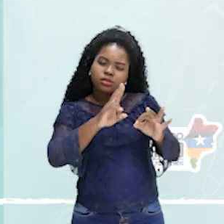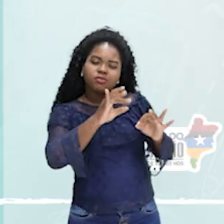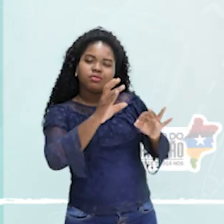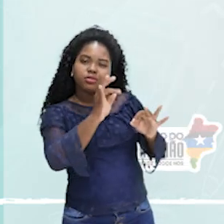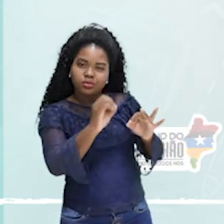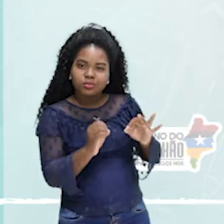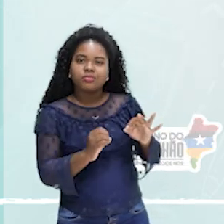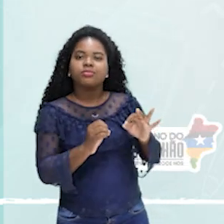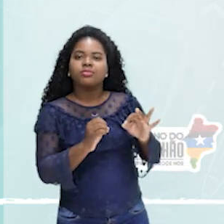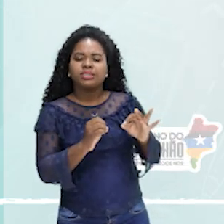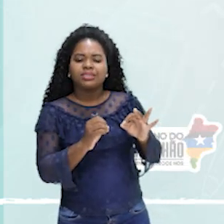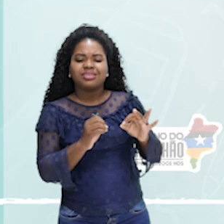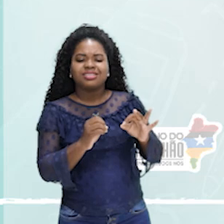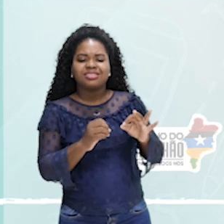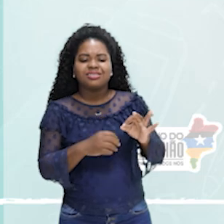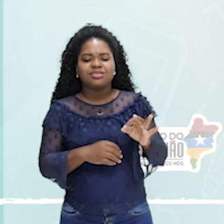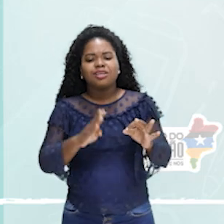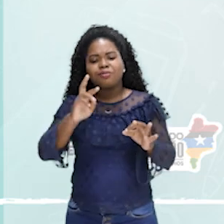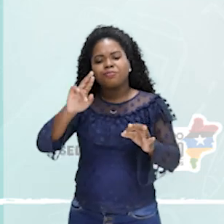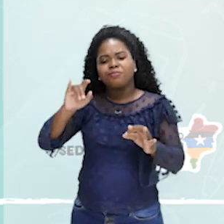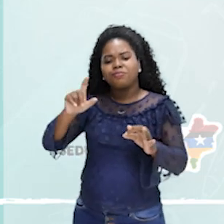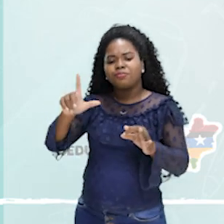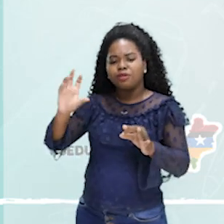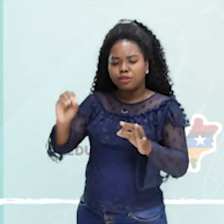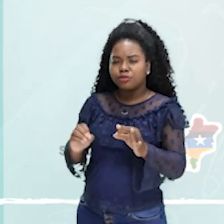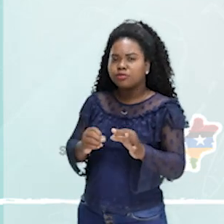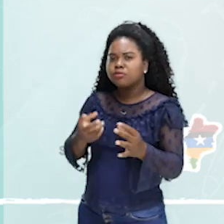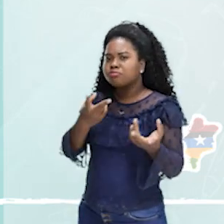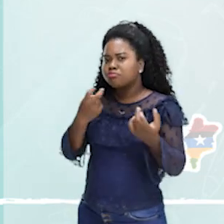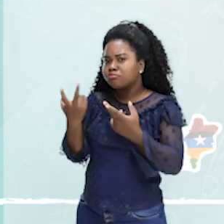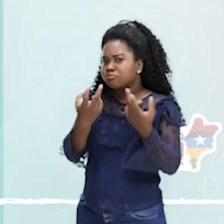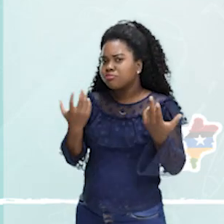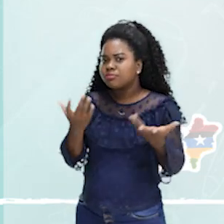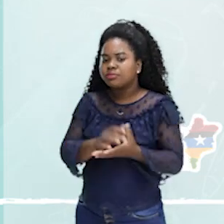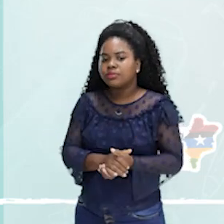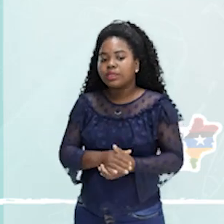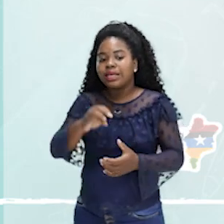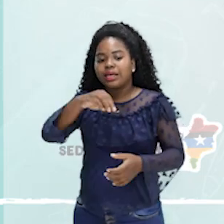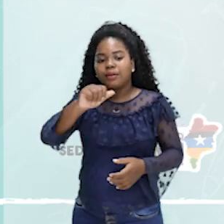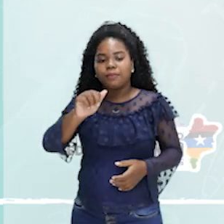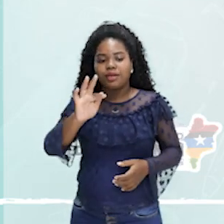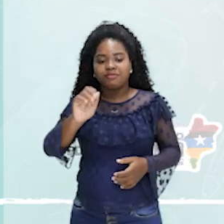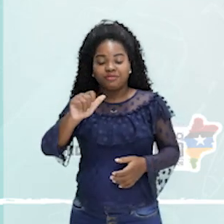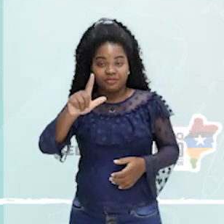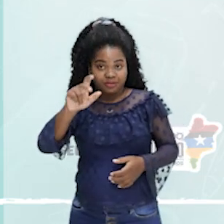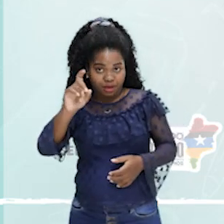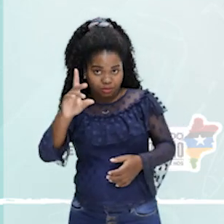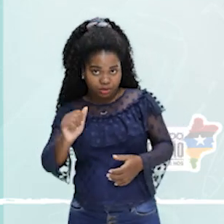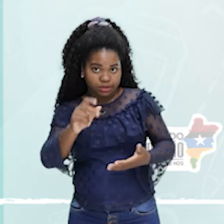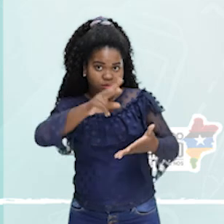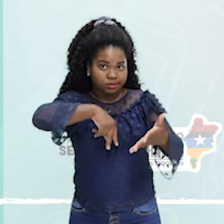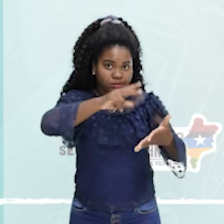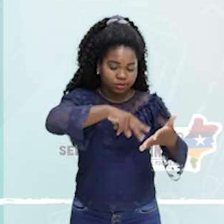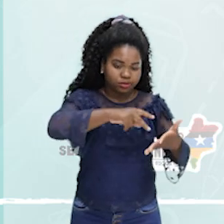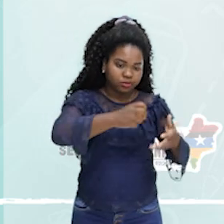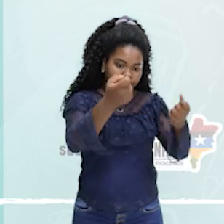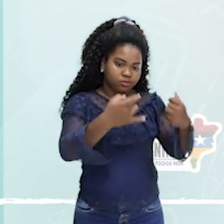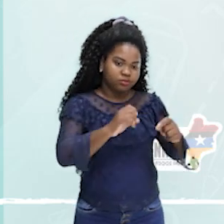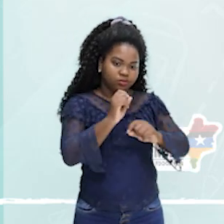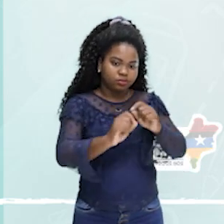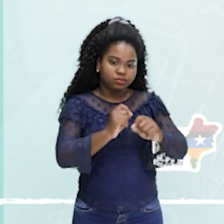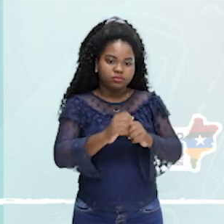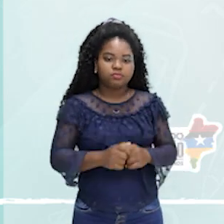Senhor Braulio, veja os barris de bom vinho. No caso, a Mafalda está fazendo uma leitura. E aí ela